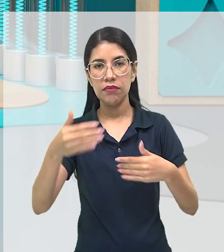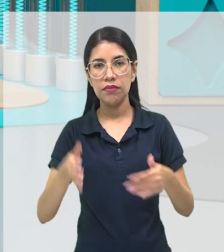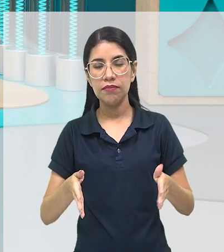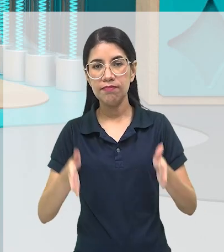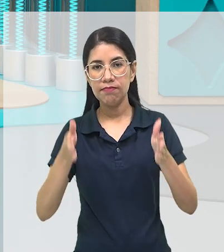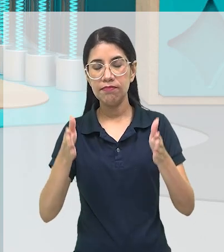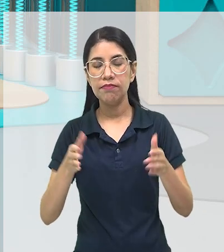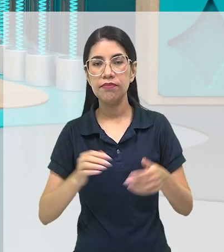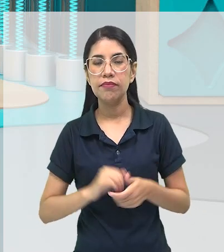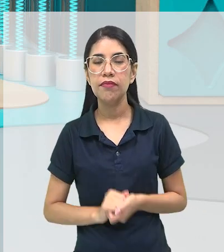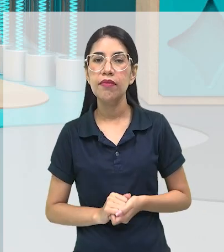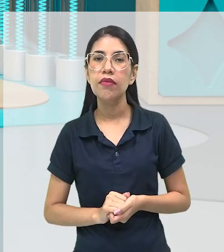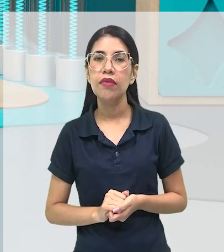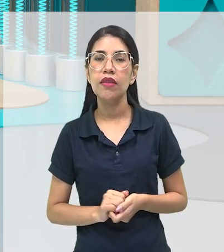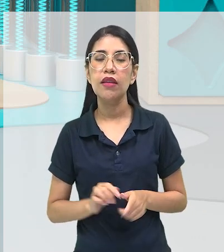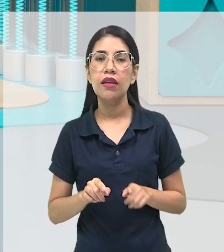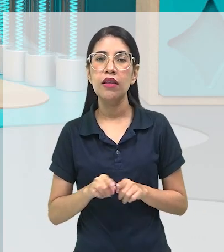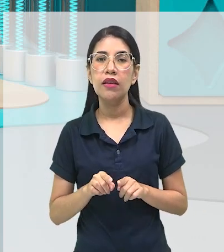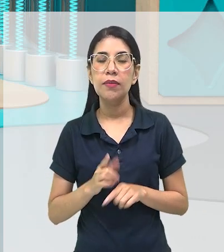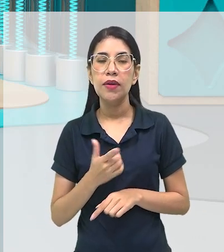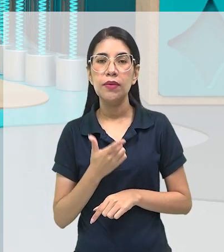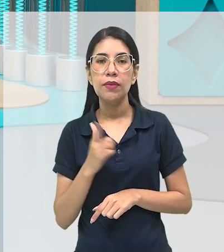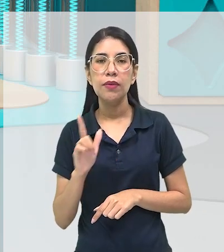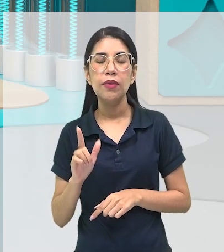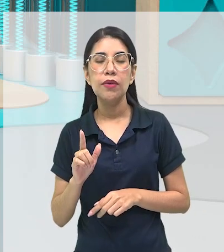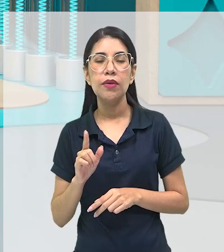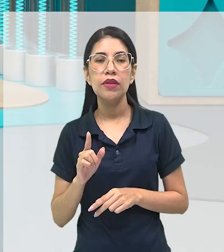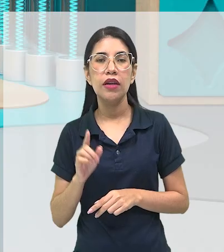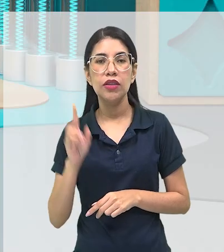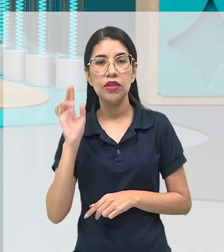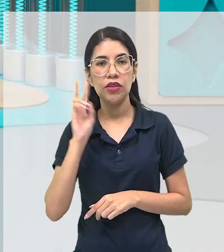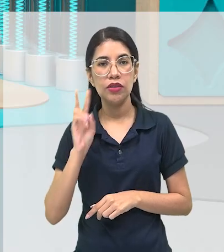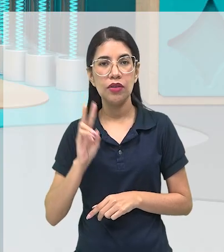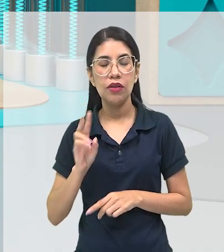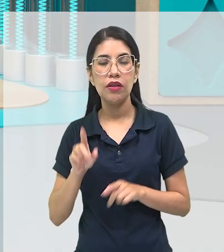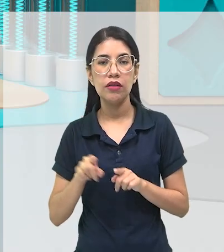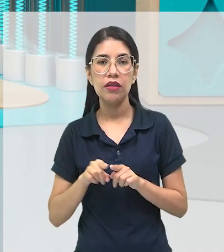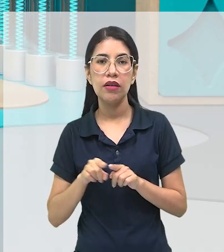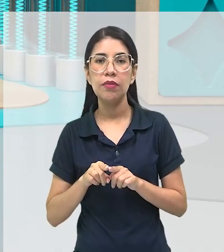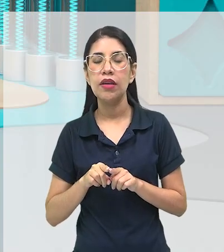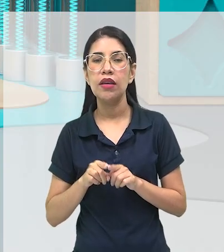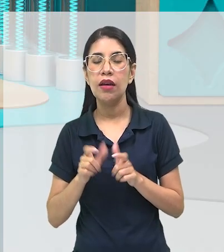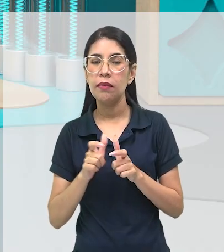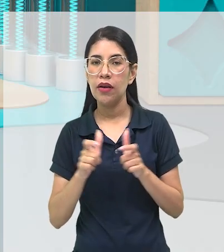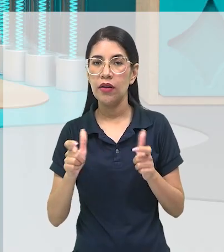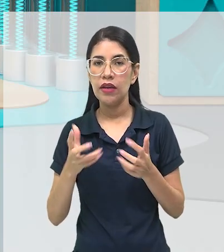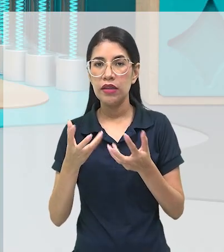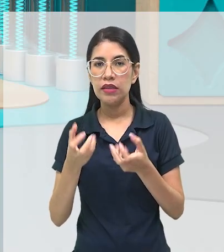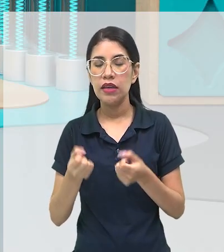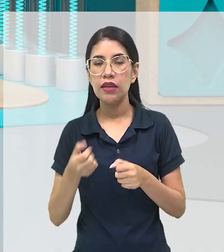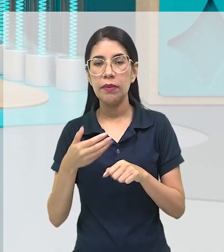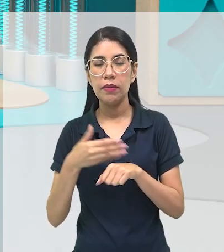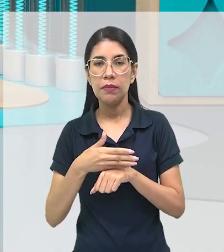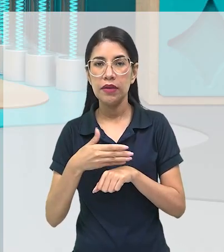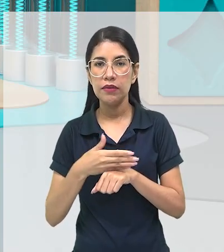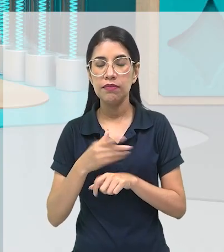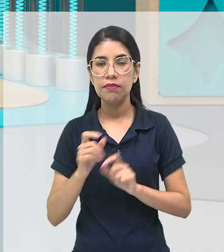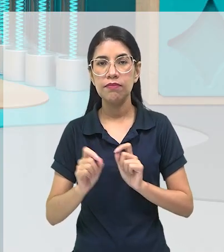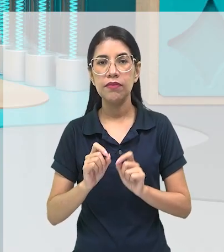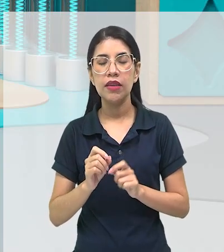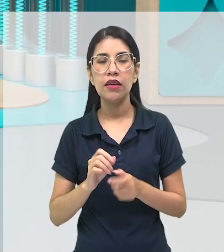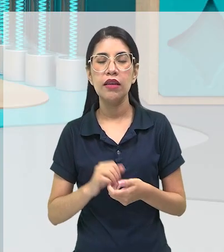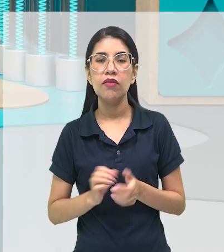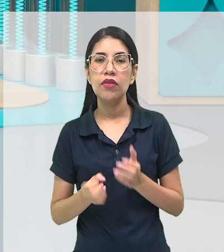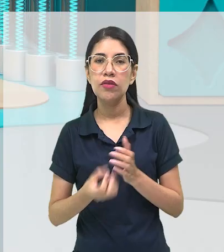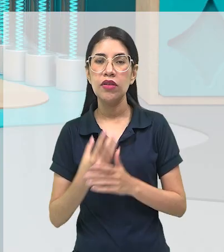Tá bom? Um pouco mais, a gente vai ter uma outra versão histórica, e é a mais aceita ali pelos participantes, é que ele surgiu por volta